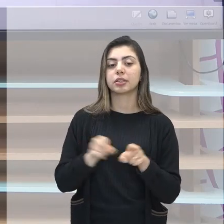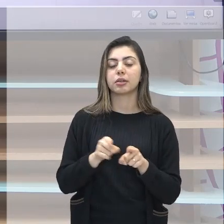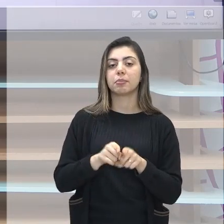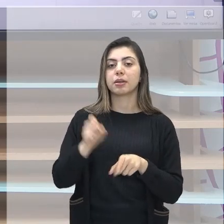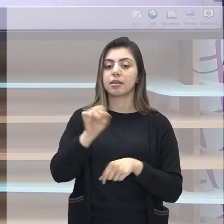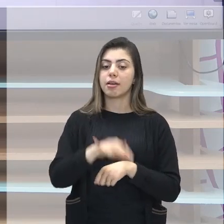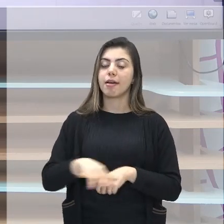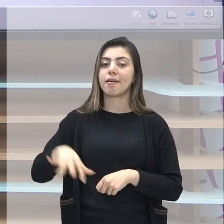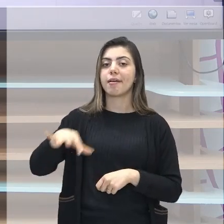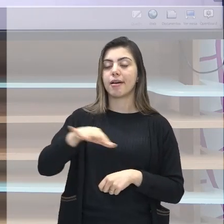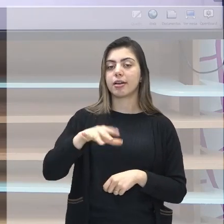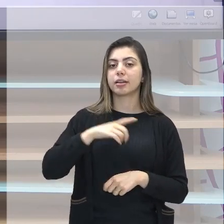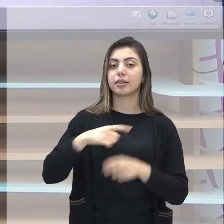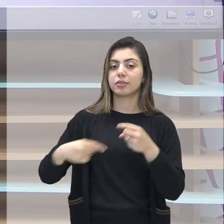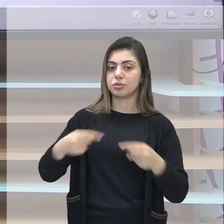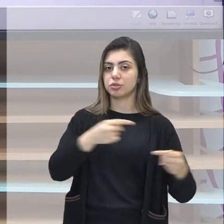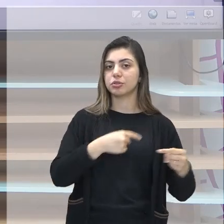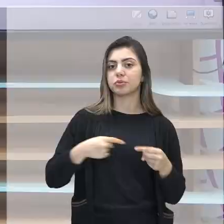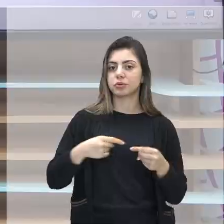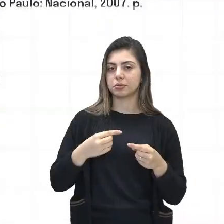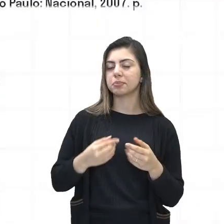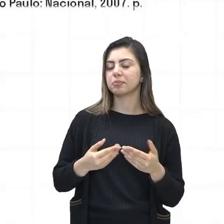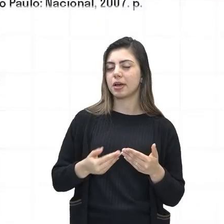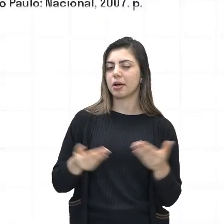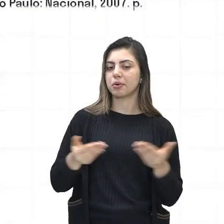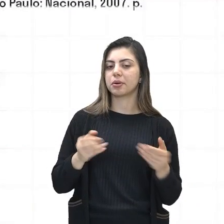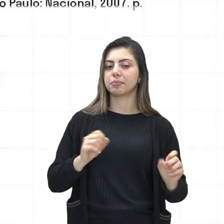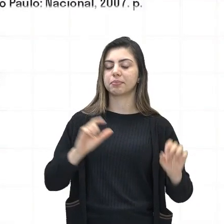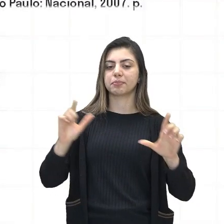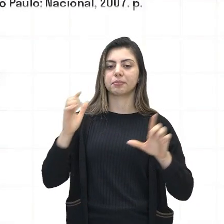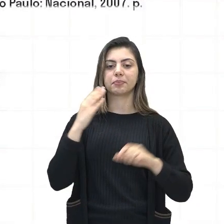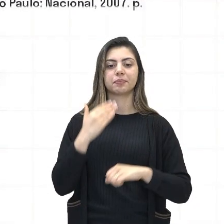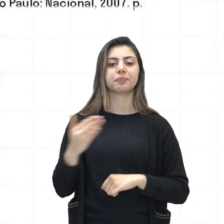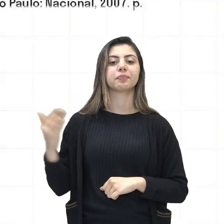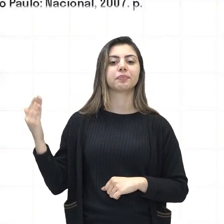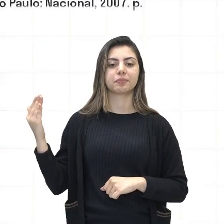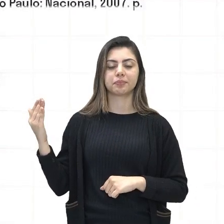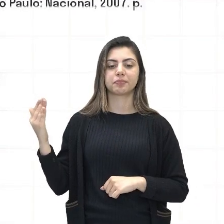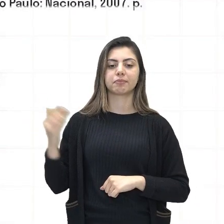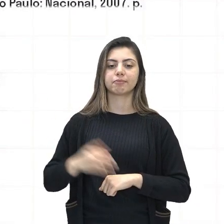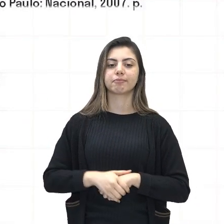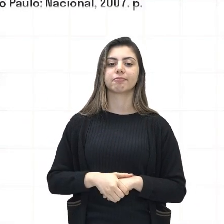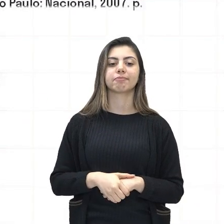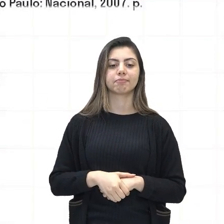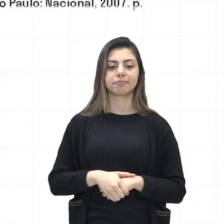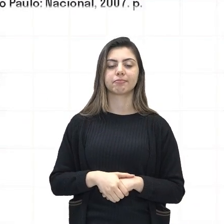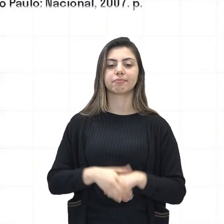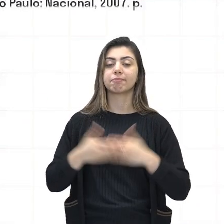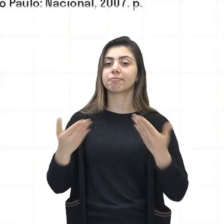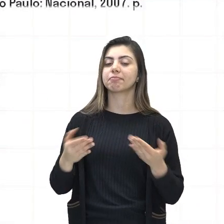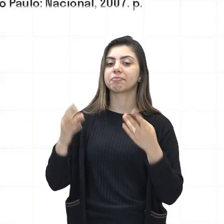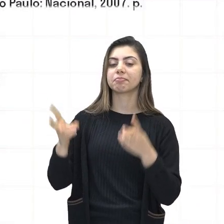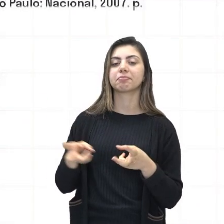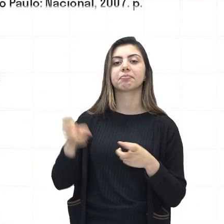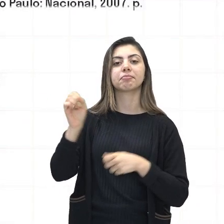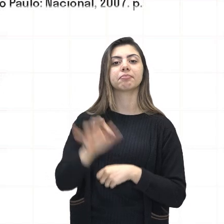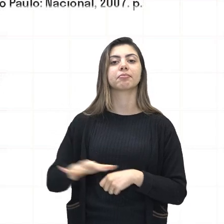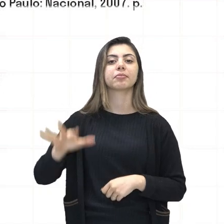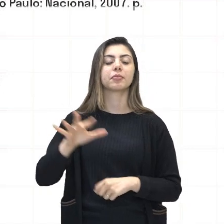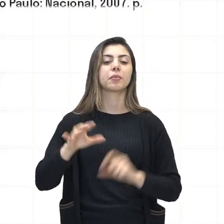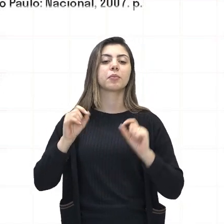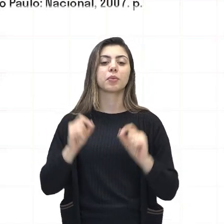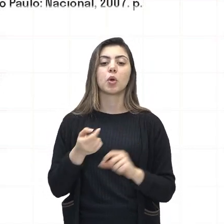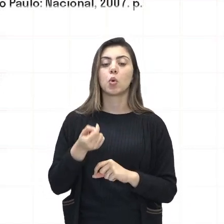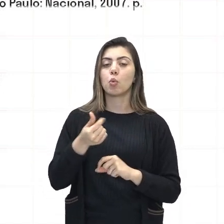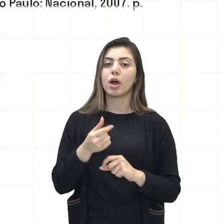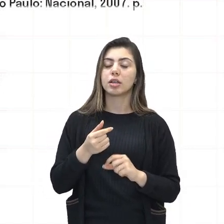de conflitos e quais são esses conflitos. Acompanhe o mapa aqui comigo. Olha só, a gente vai observar que quase